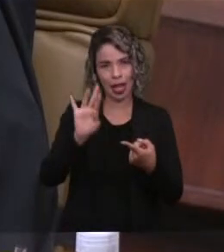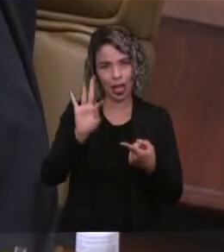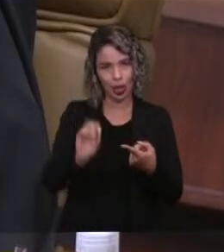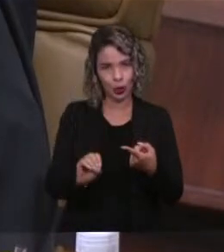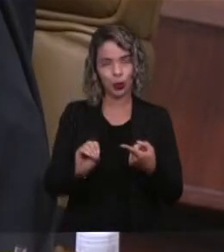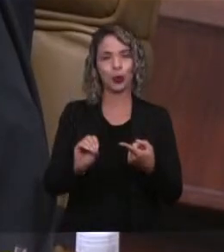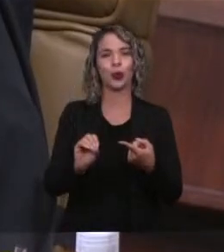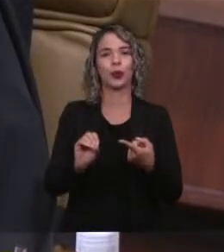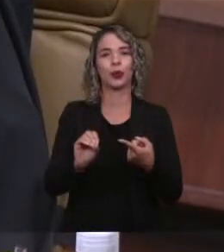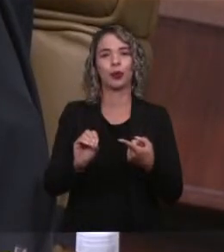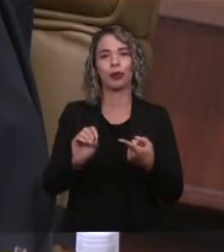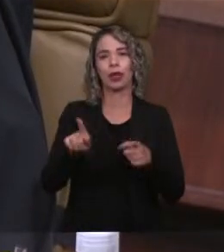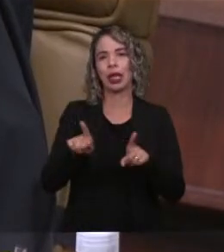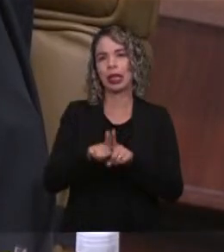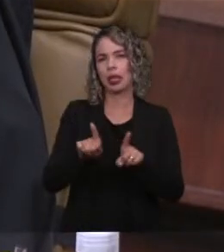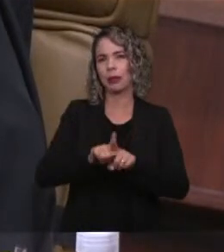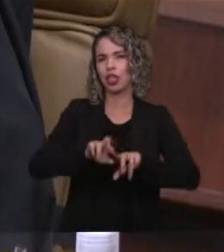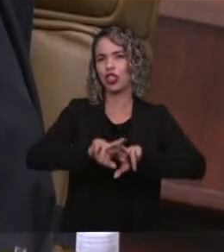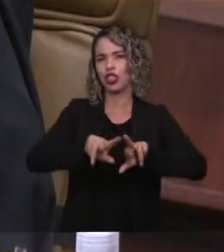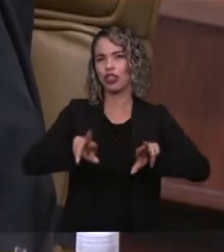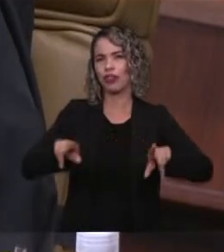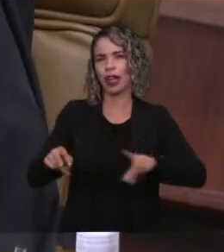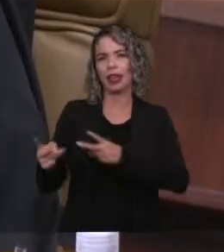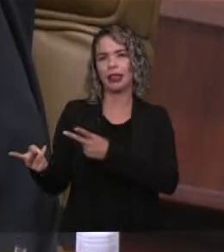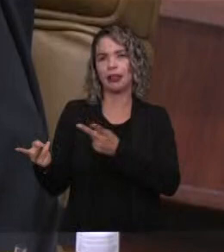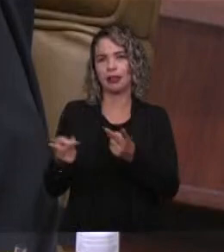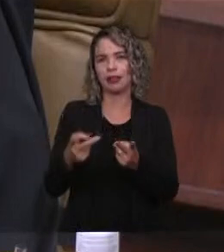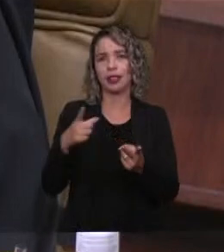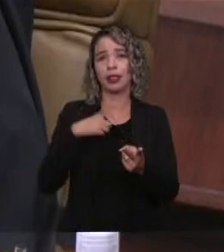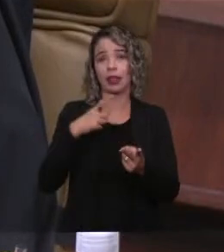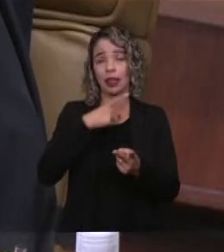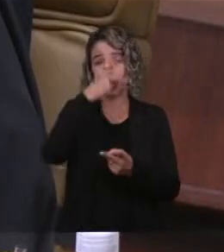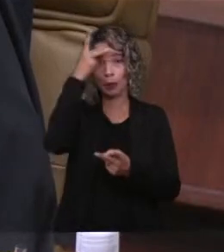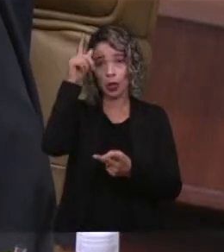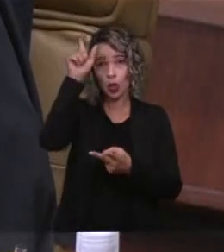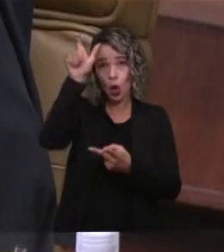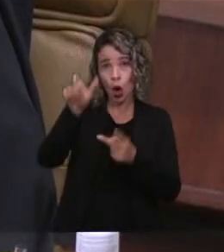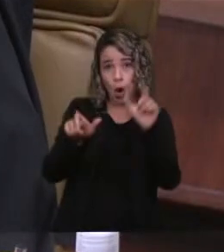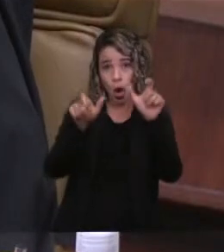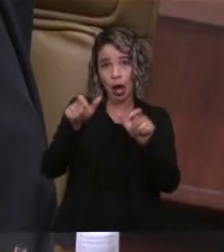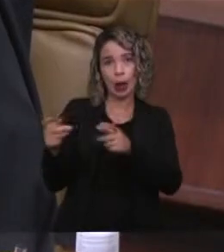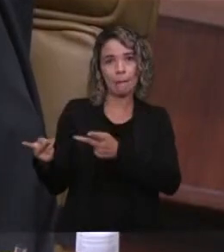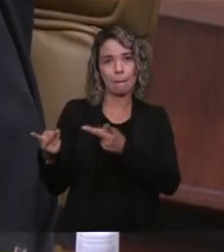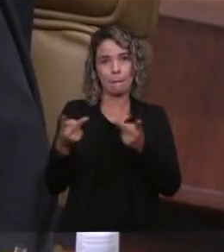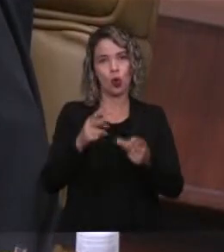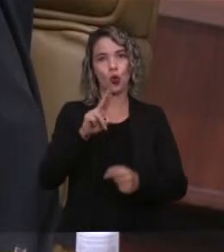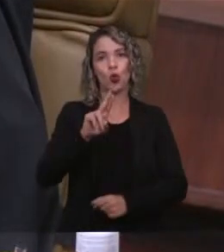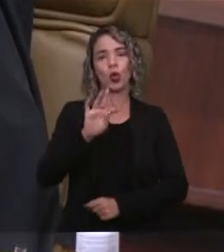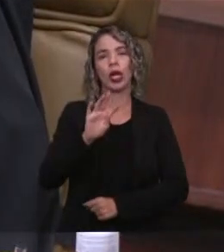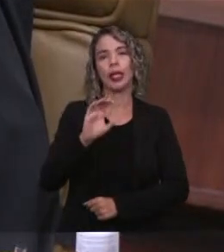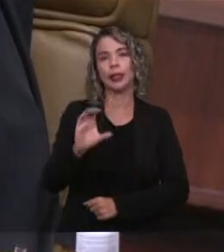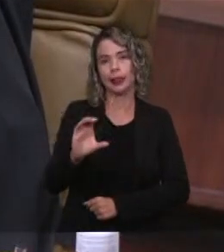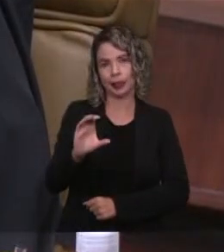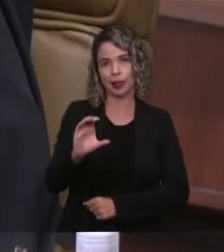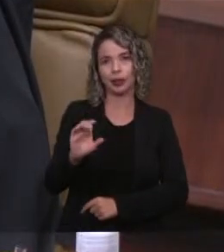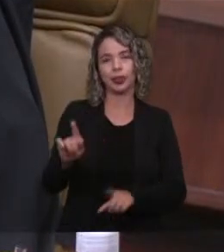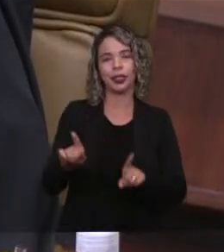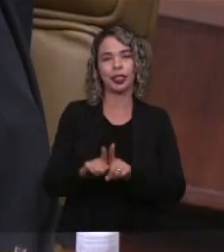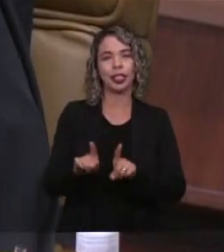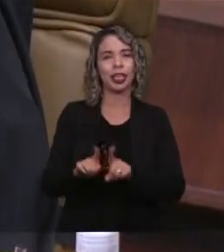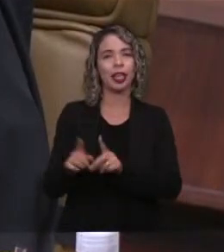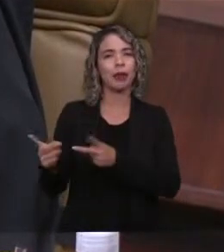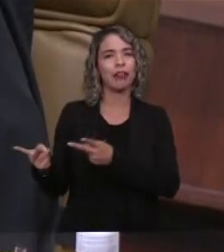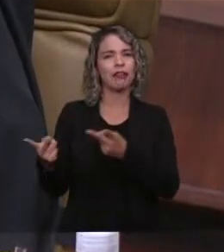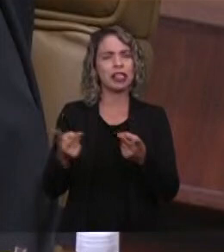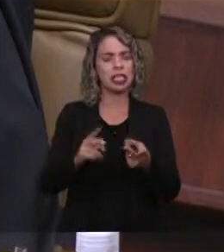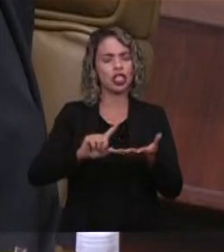Maceió, as diversas visitas desses prepostos à UTC, as diversas